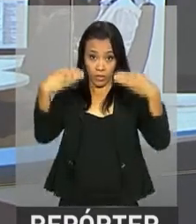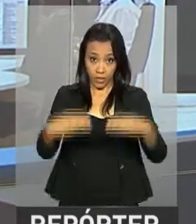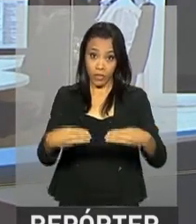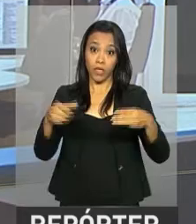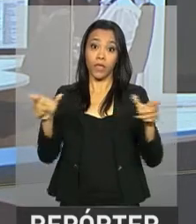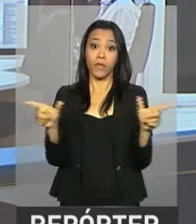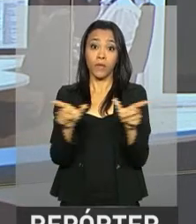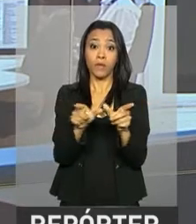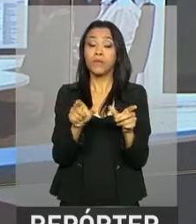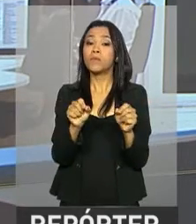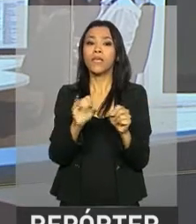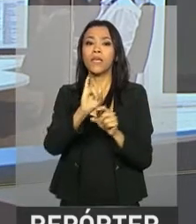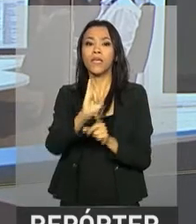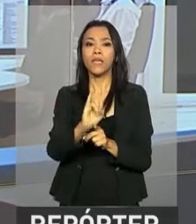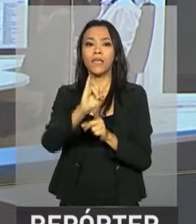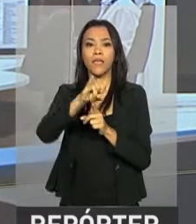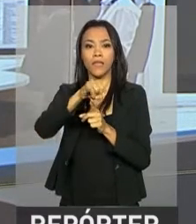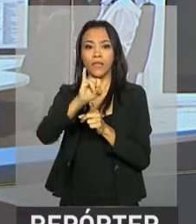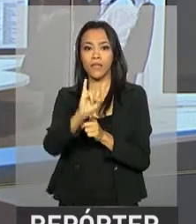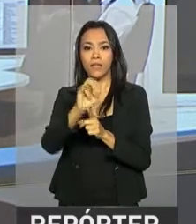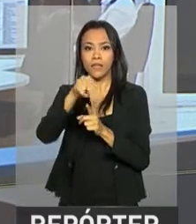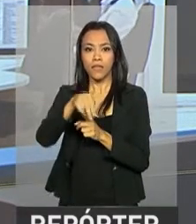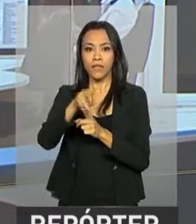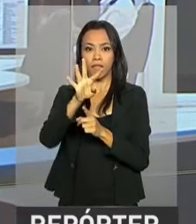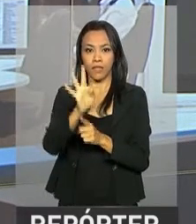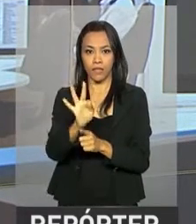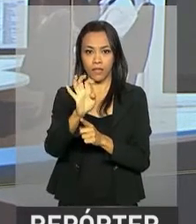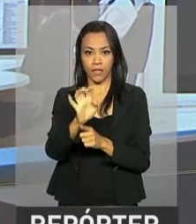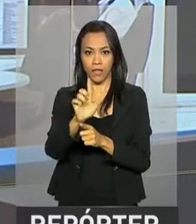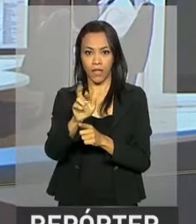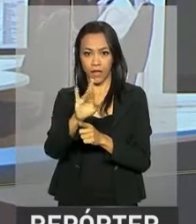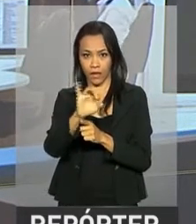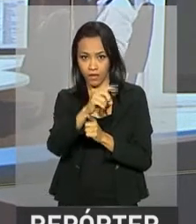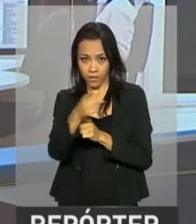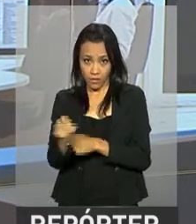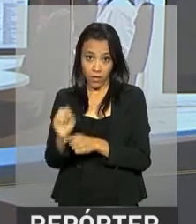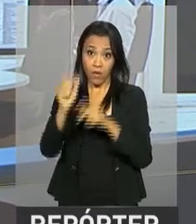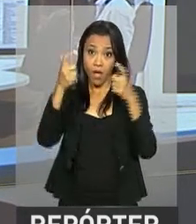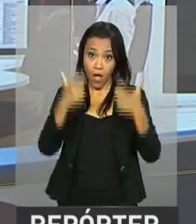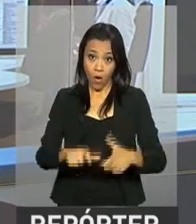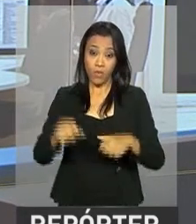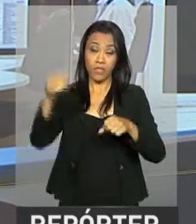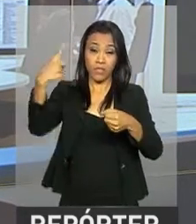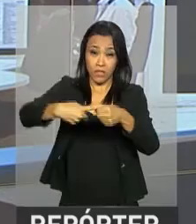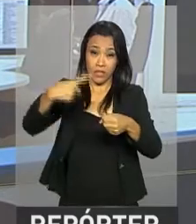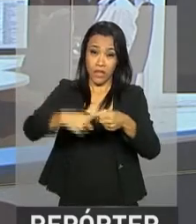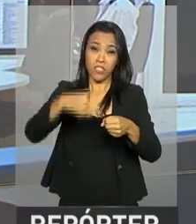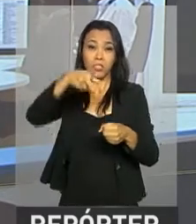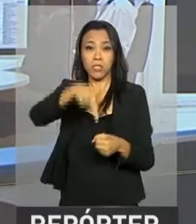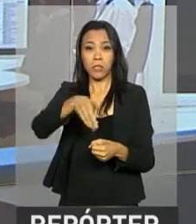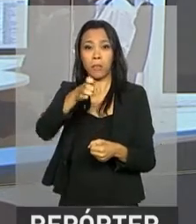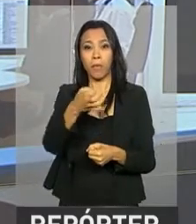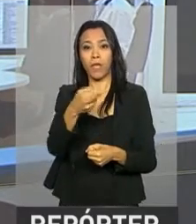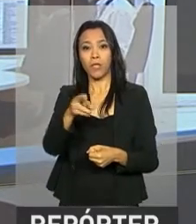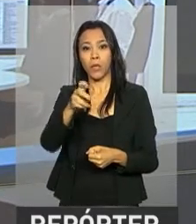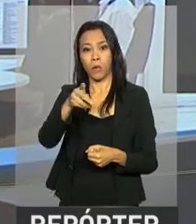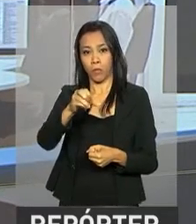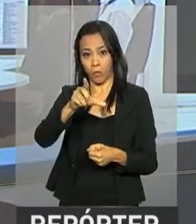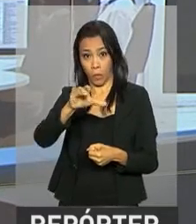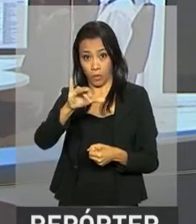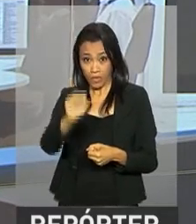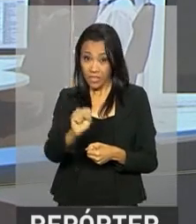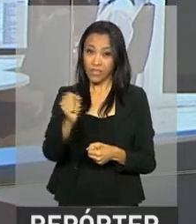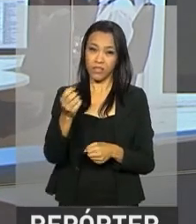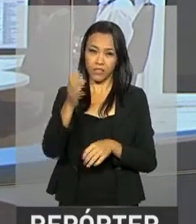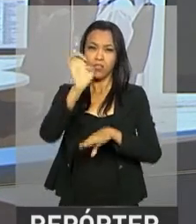vai acelerar a ajuda federal a Petrópolis. O município do estado do Rio de Janeiro foi atingido por fortes chuvas